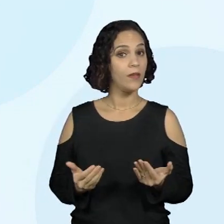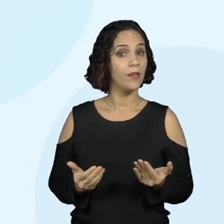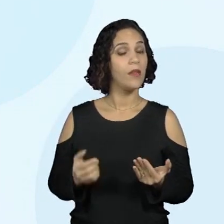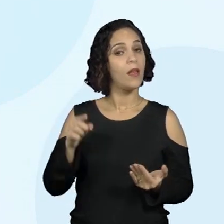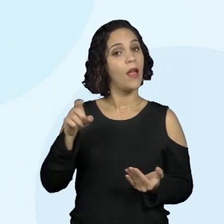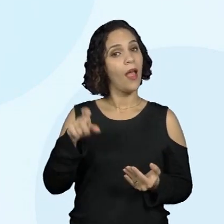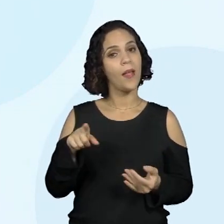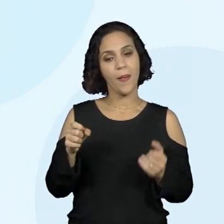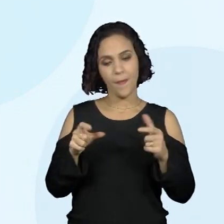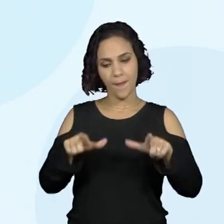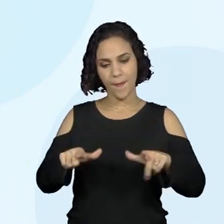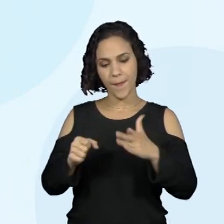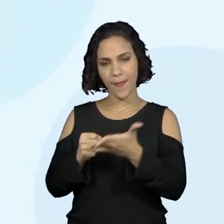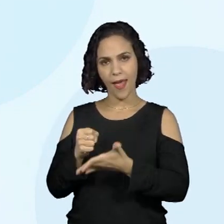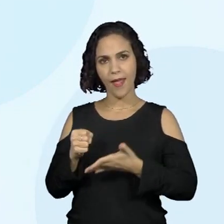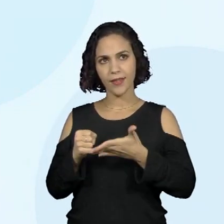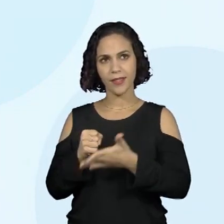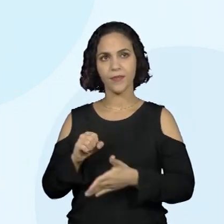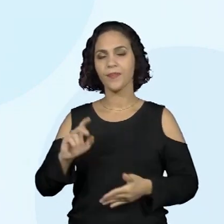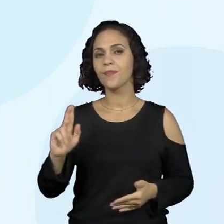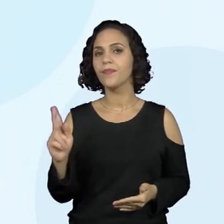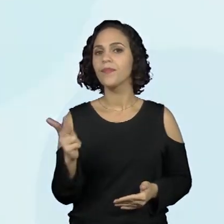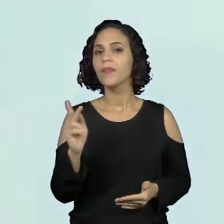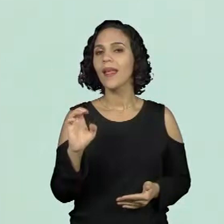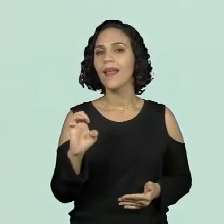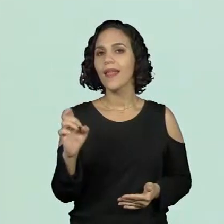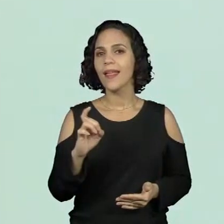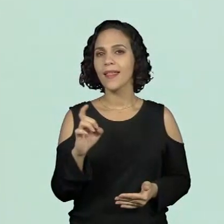de base